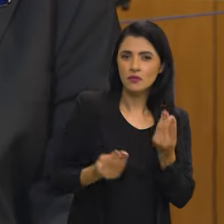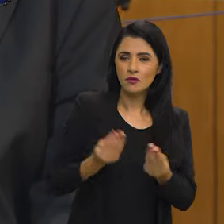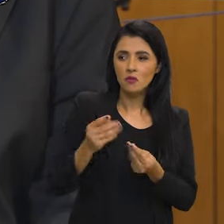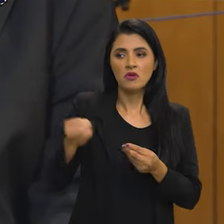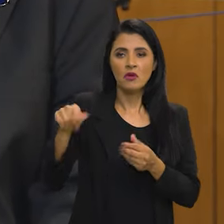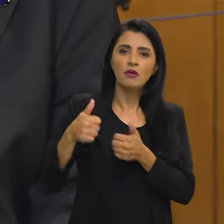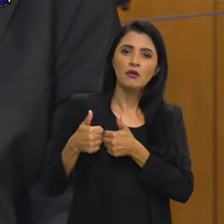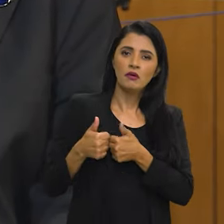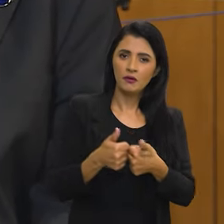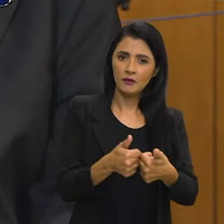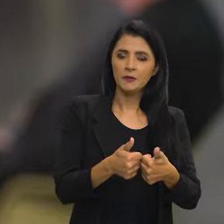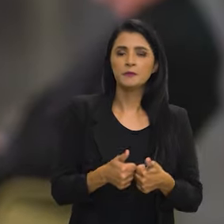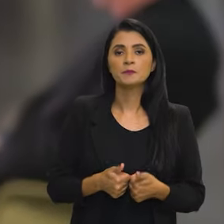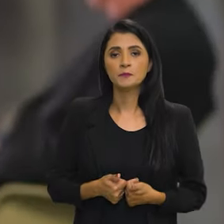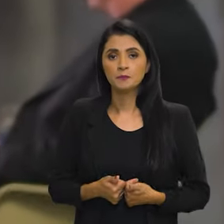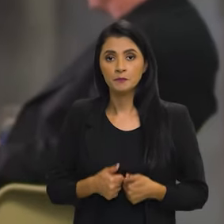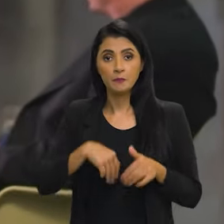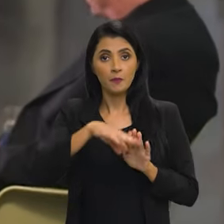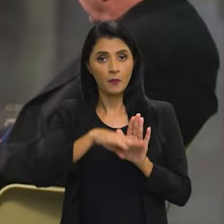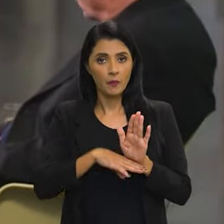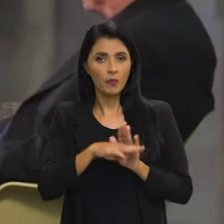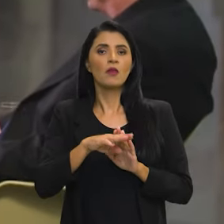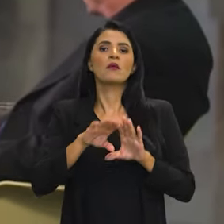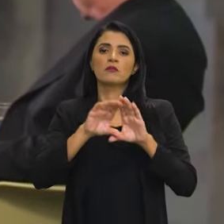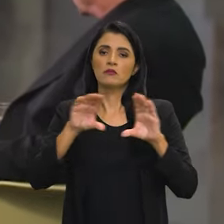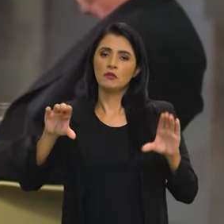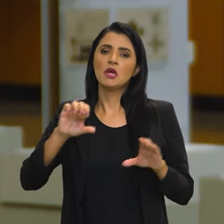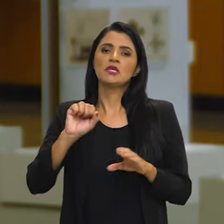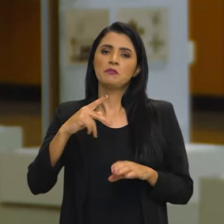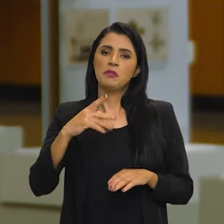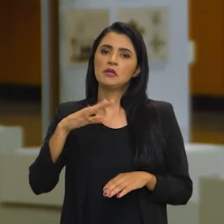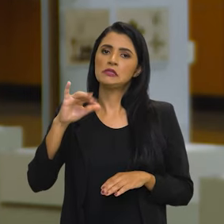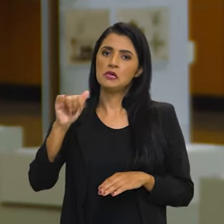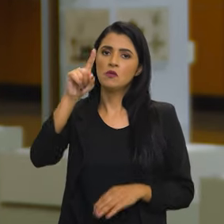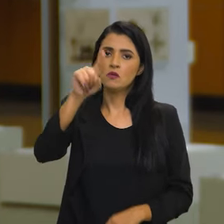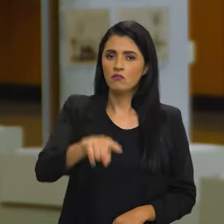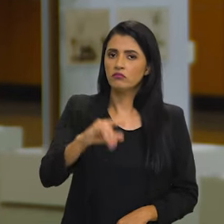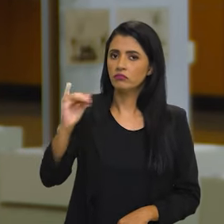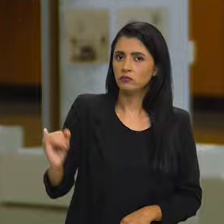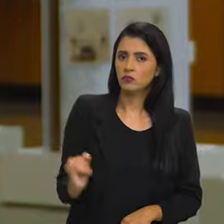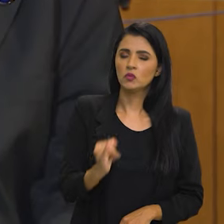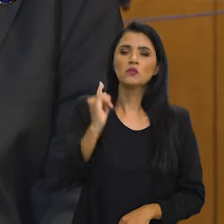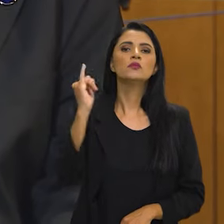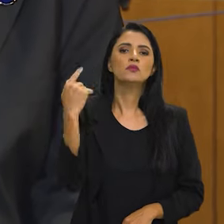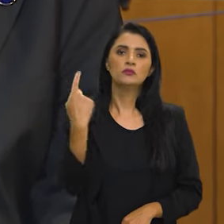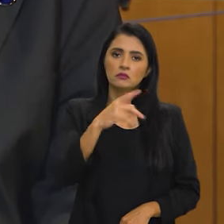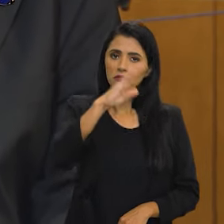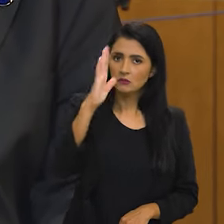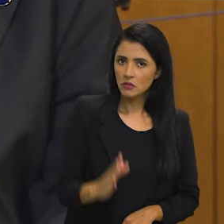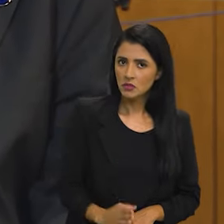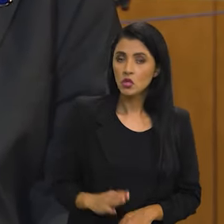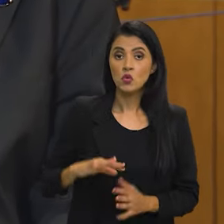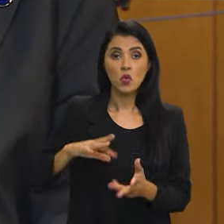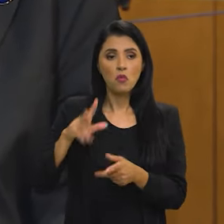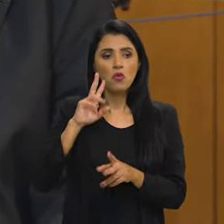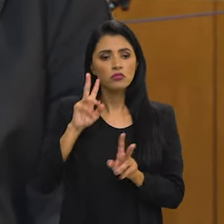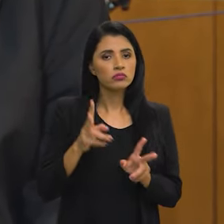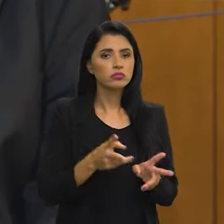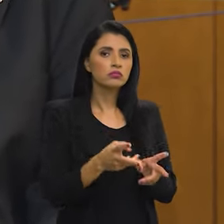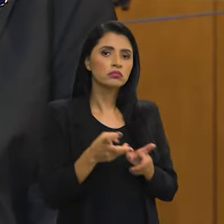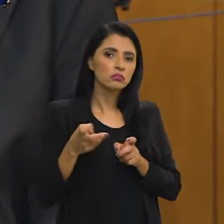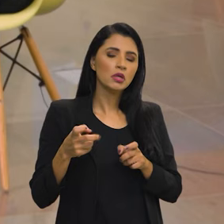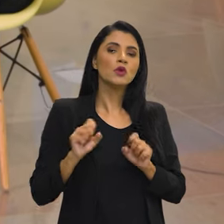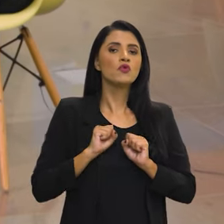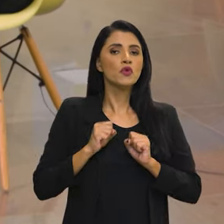e eles nos seguiram. O programa espacial é muito importante para o Brasil, por causa do tamanho. O mundo reconhece isso daí,